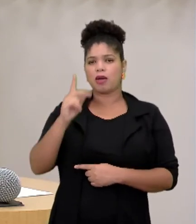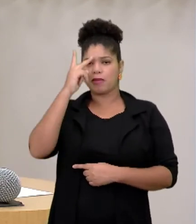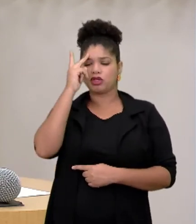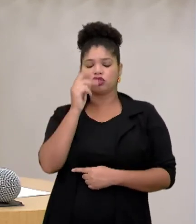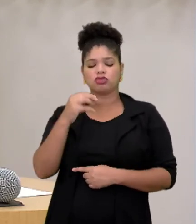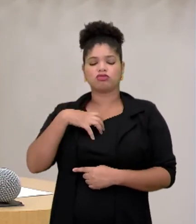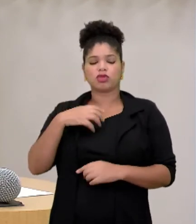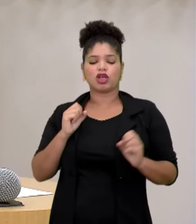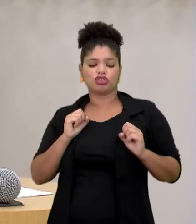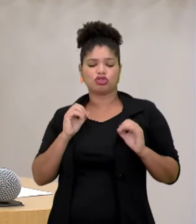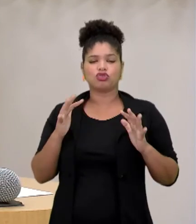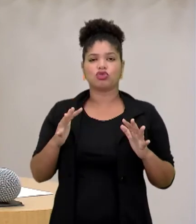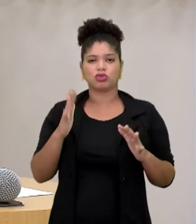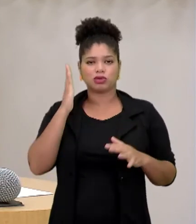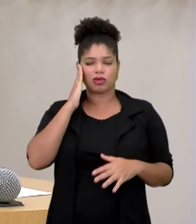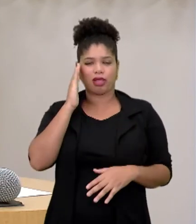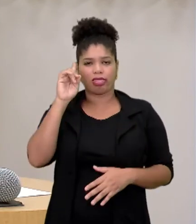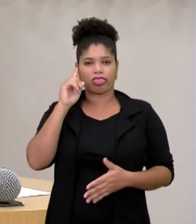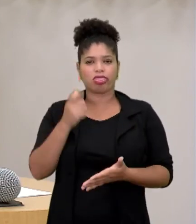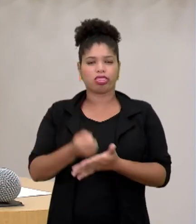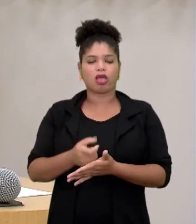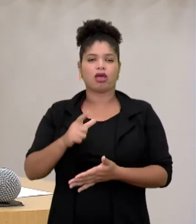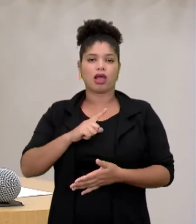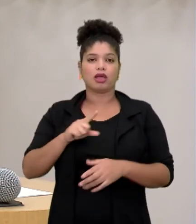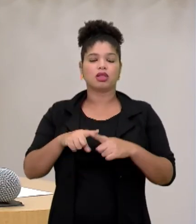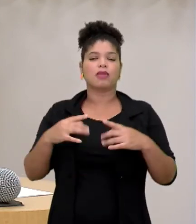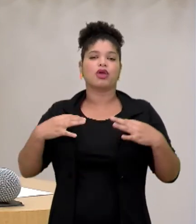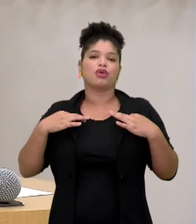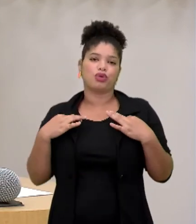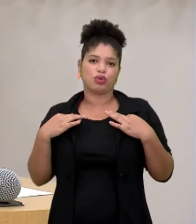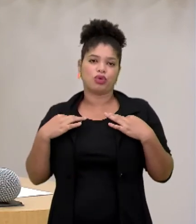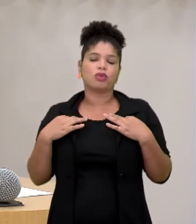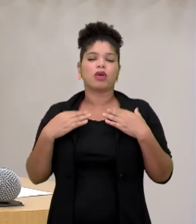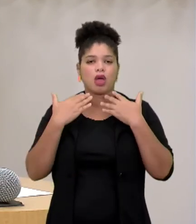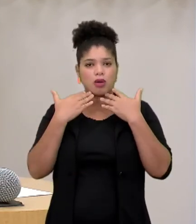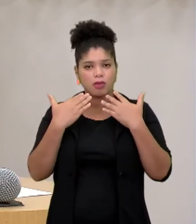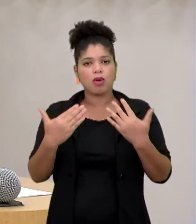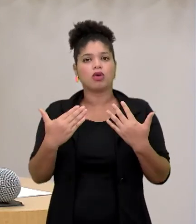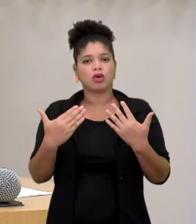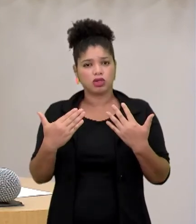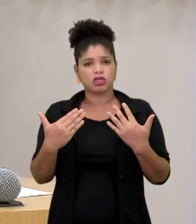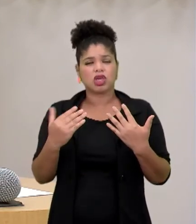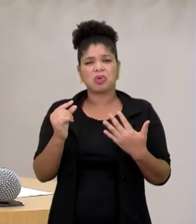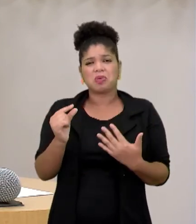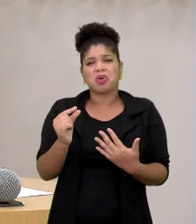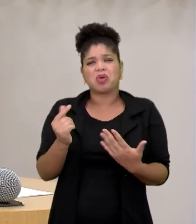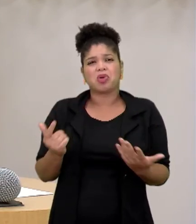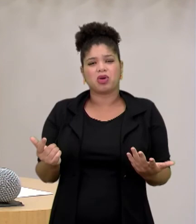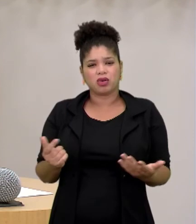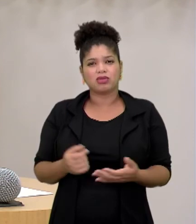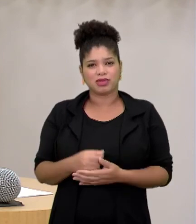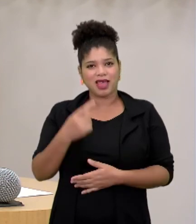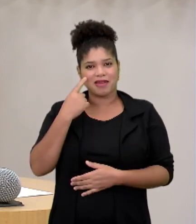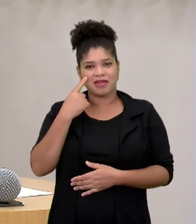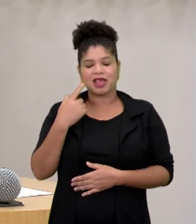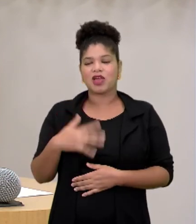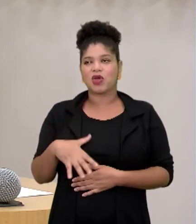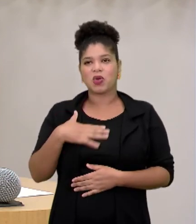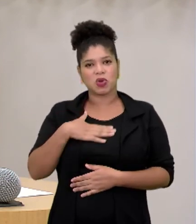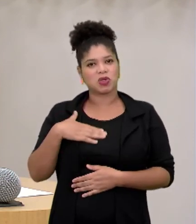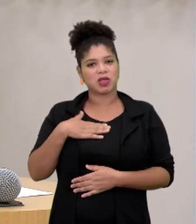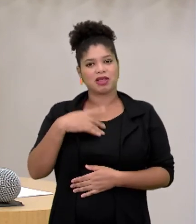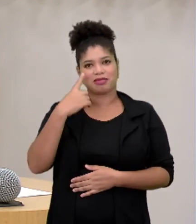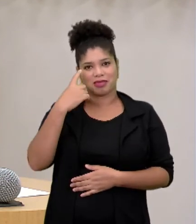atitude, sabe, que sabem o que querem e a roupa mesmo mostra muito pouco que eu achei muito interessante.